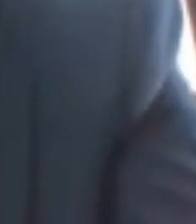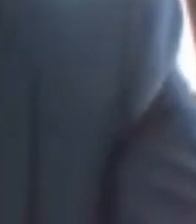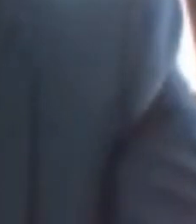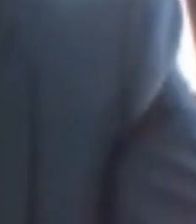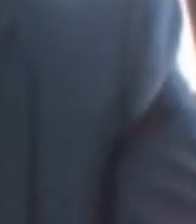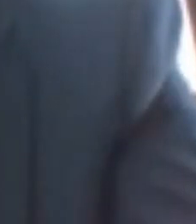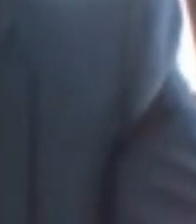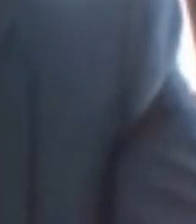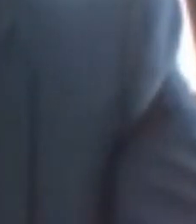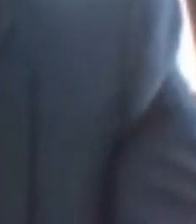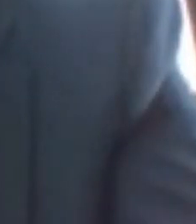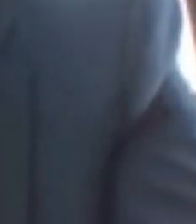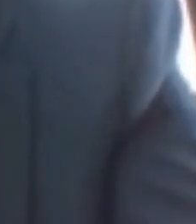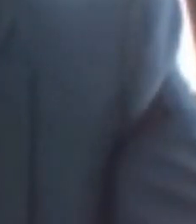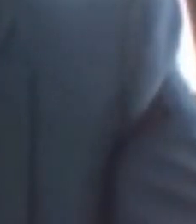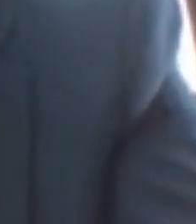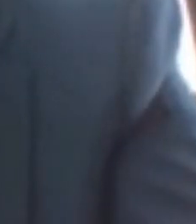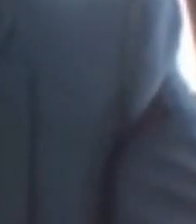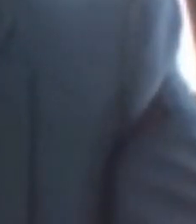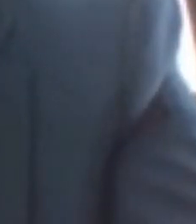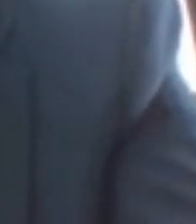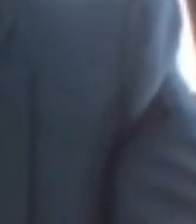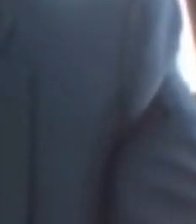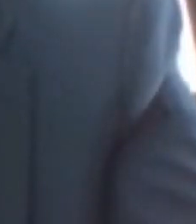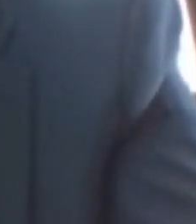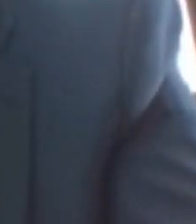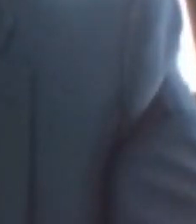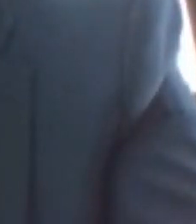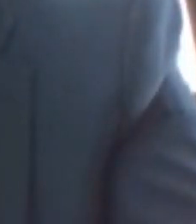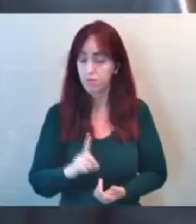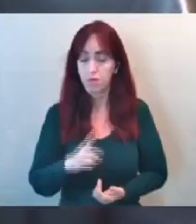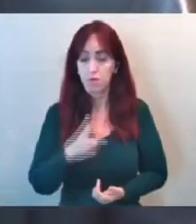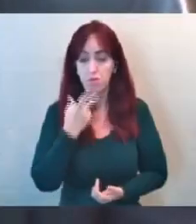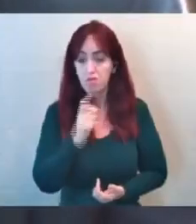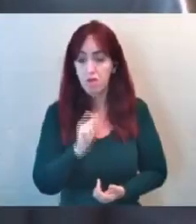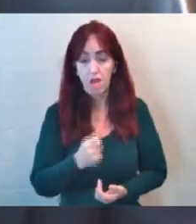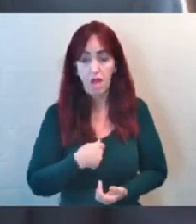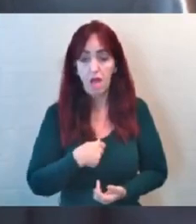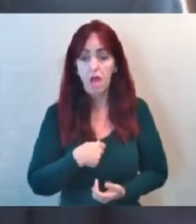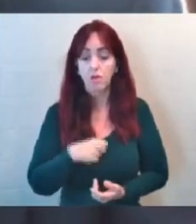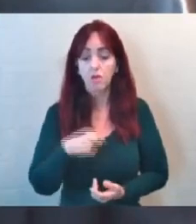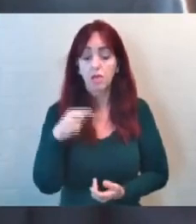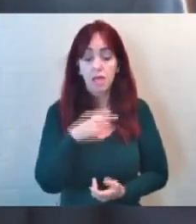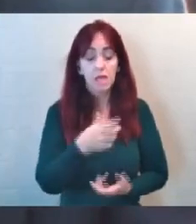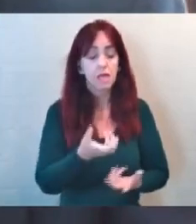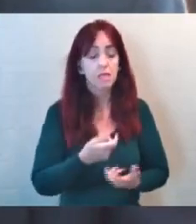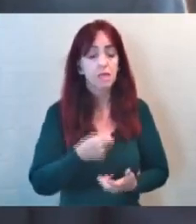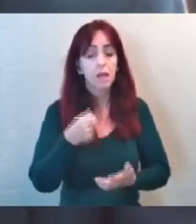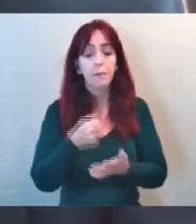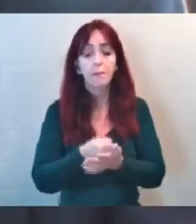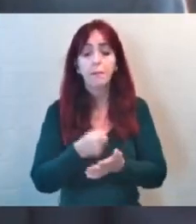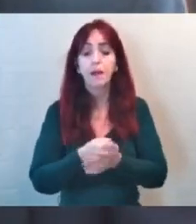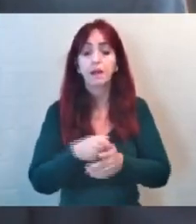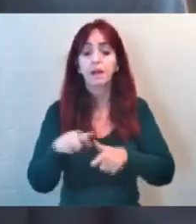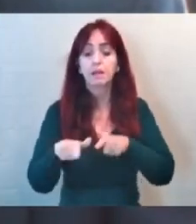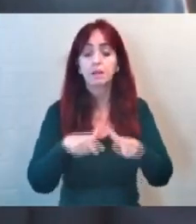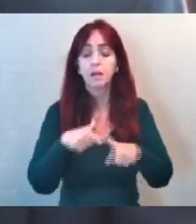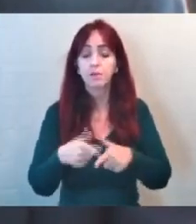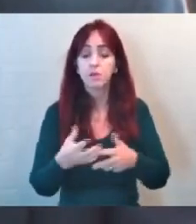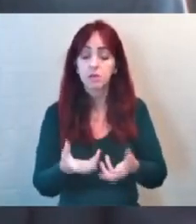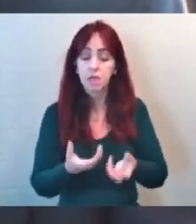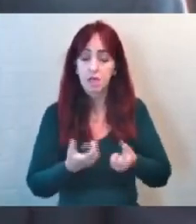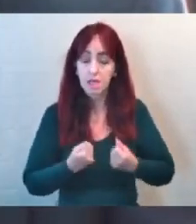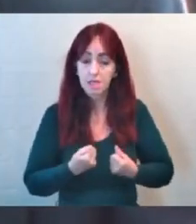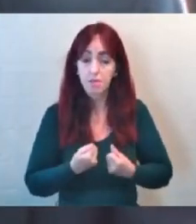na SUMOB, que eles gostariam de pagar em serviço o dinheiro que eles receberam dos